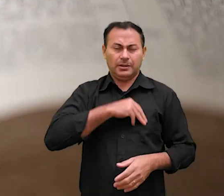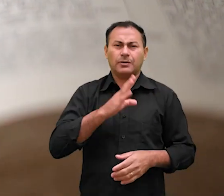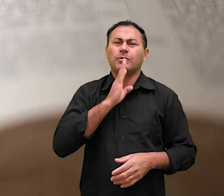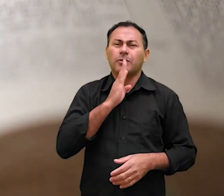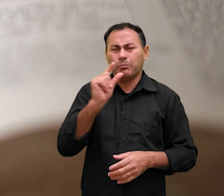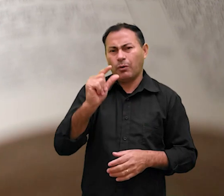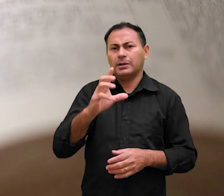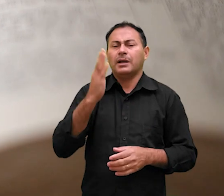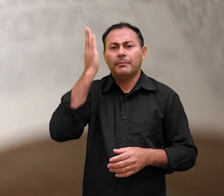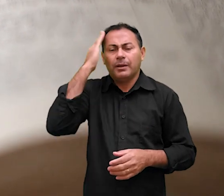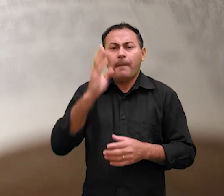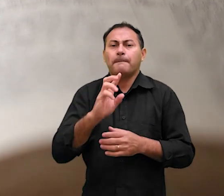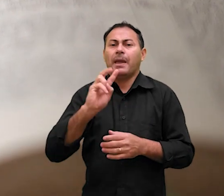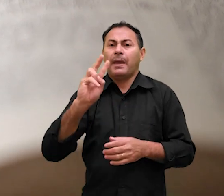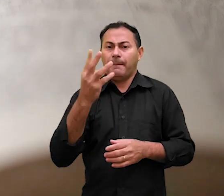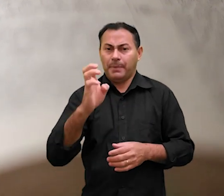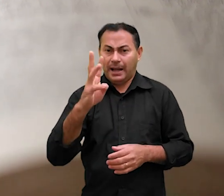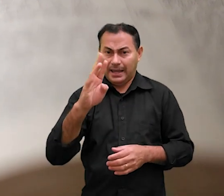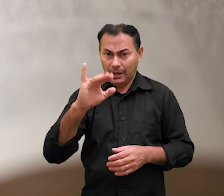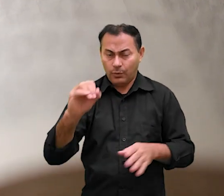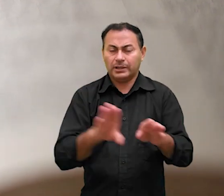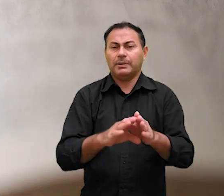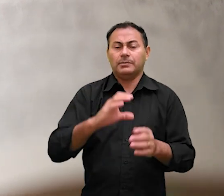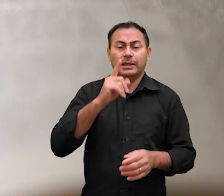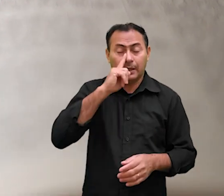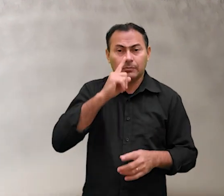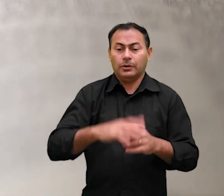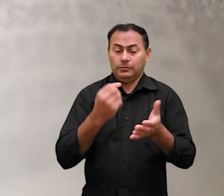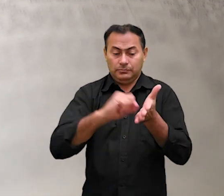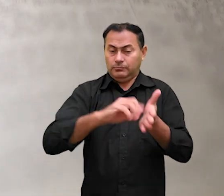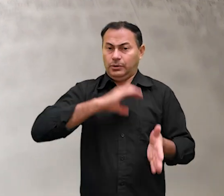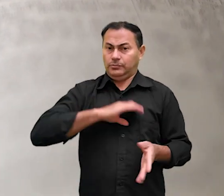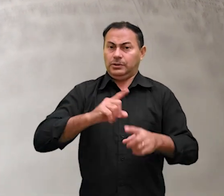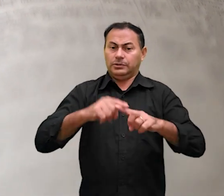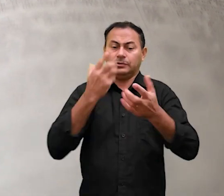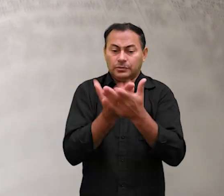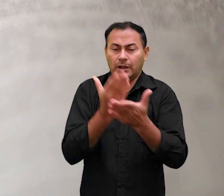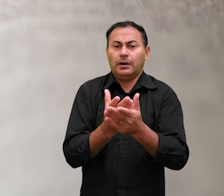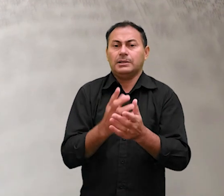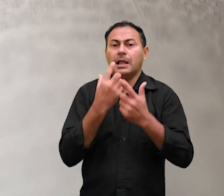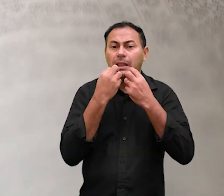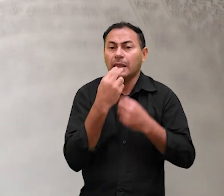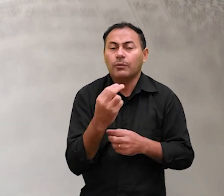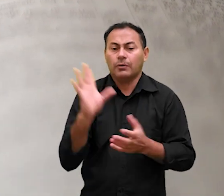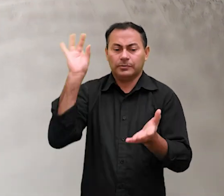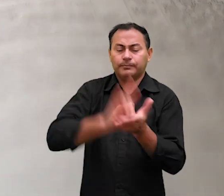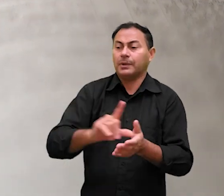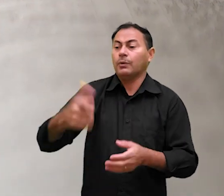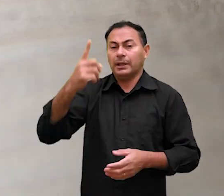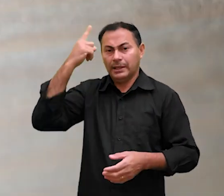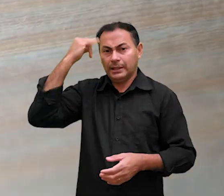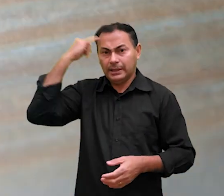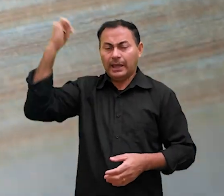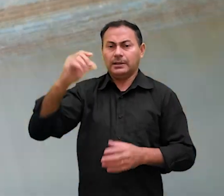um pouco de hebraico e grego, porque esses livros não foram escritos em português. Por isso você deve estudar essas línguas originais. Outra